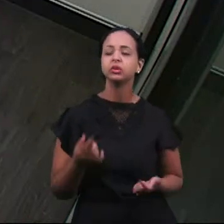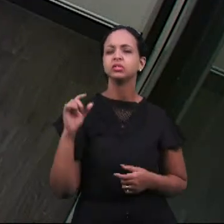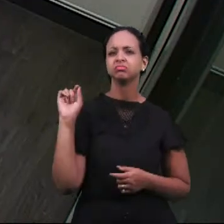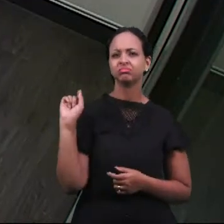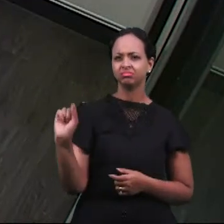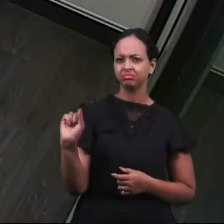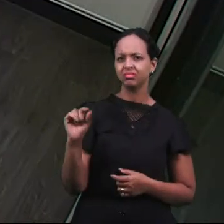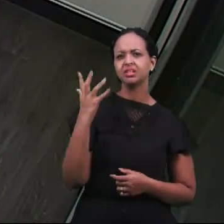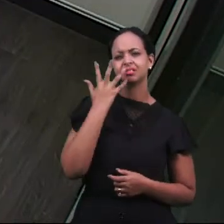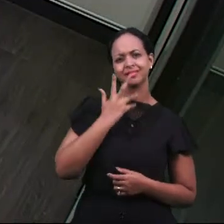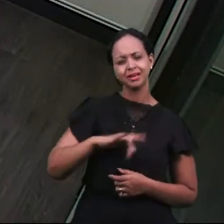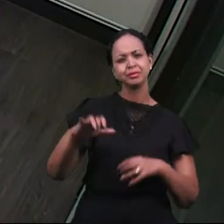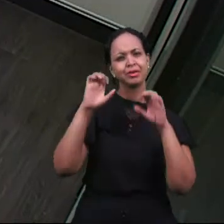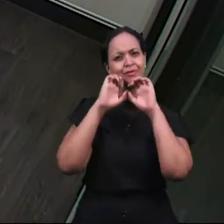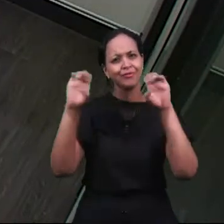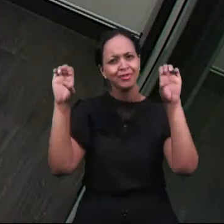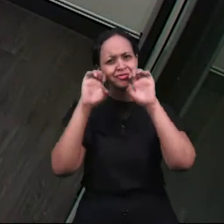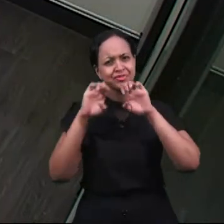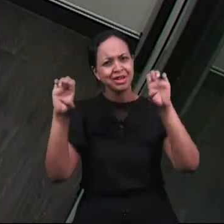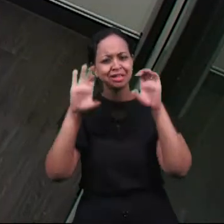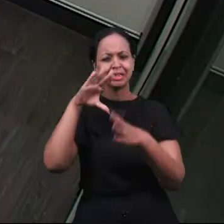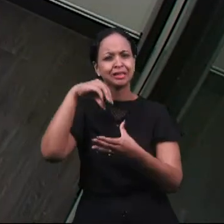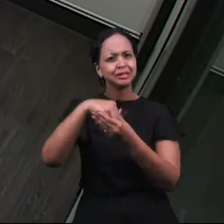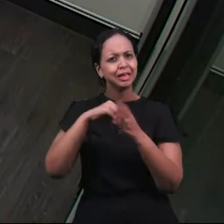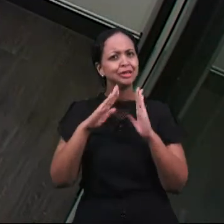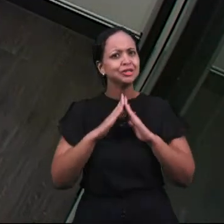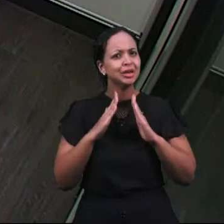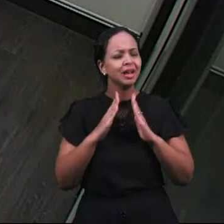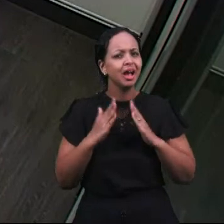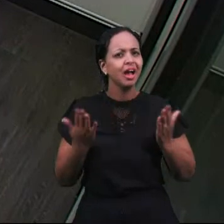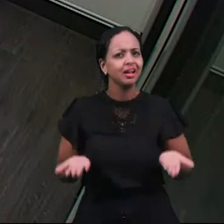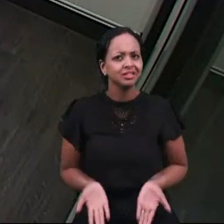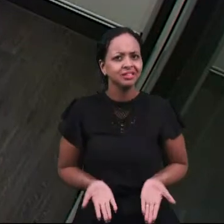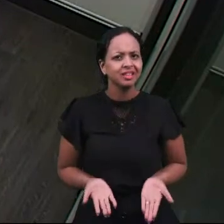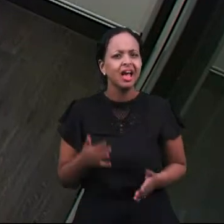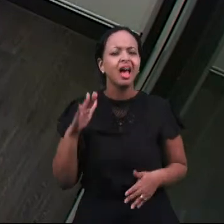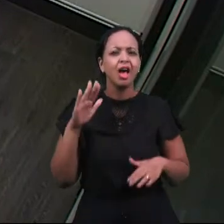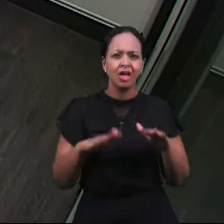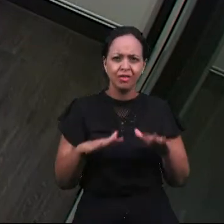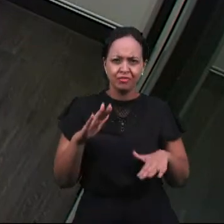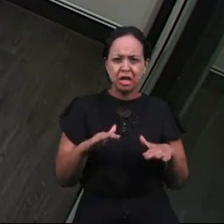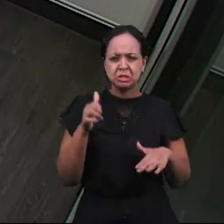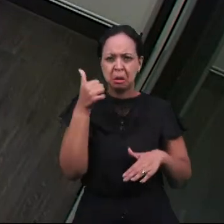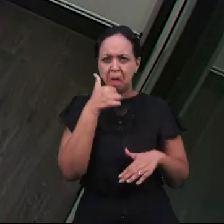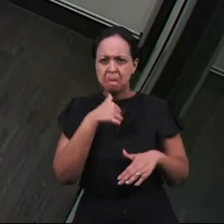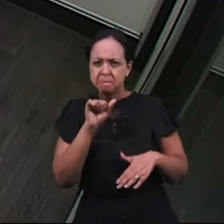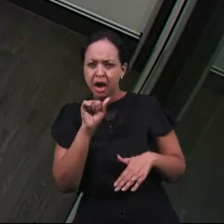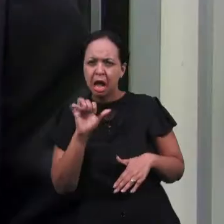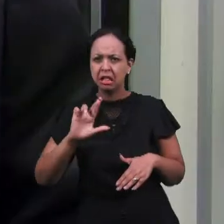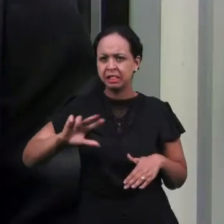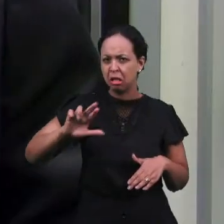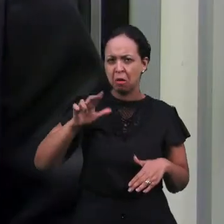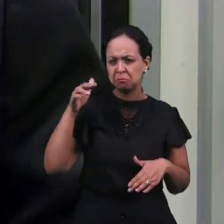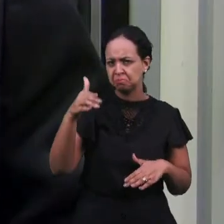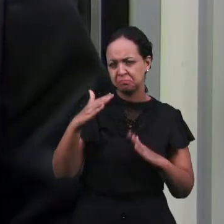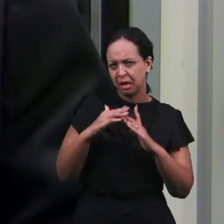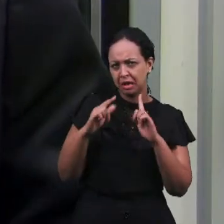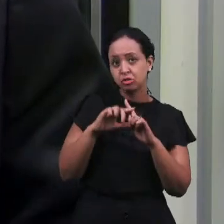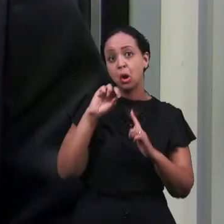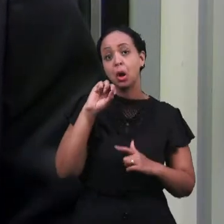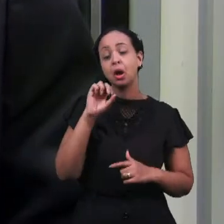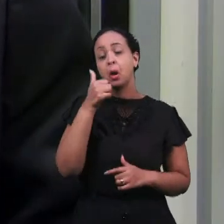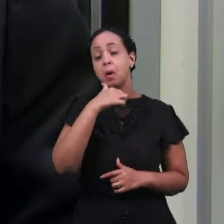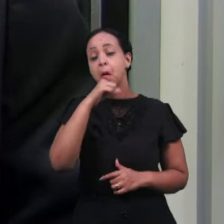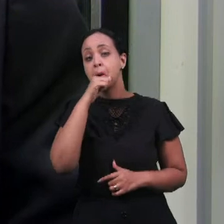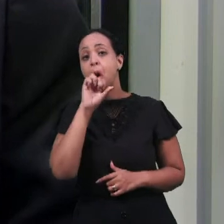evangelistas, né? Sim. Dentro de casa, inclusive. Às vezes, lares que são incompletos, A palavra vem, toca o coração